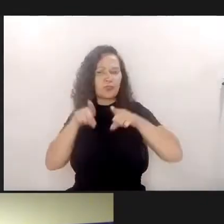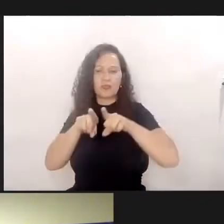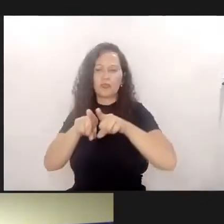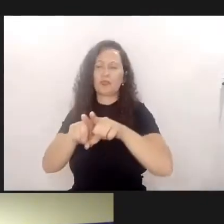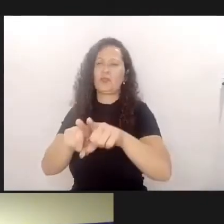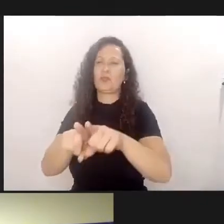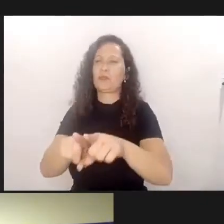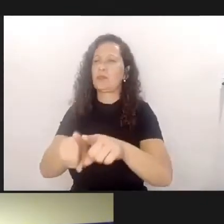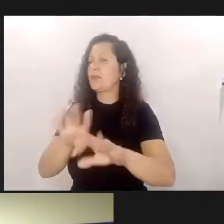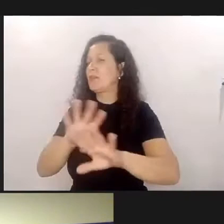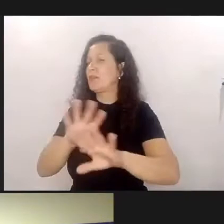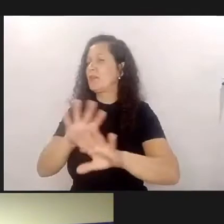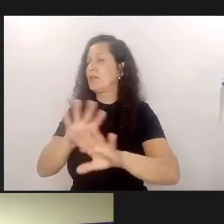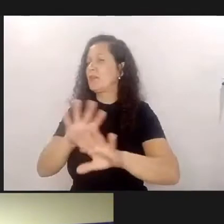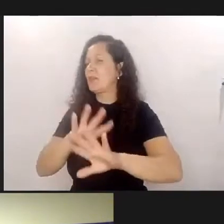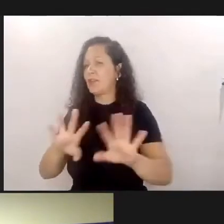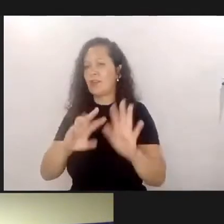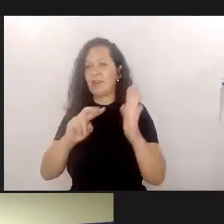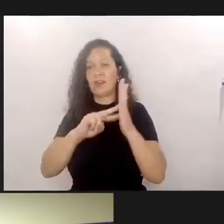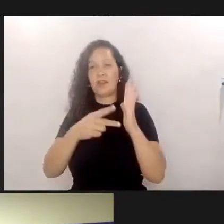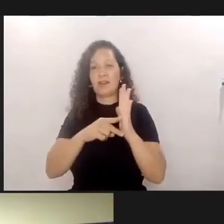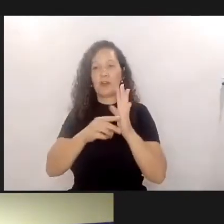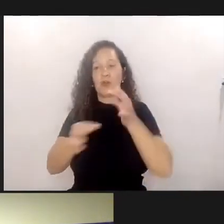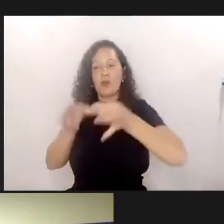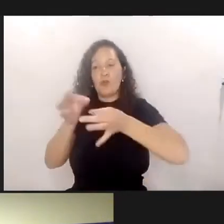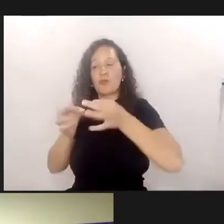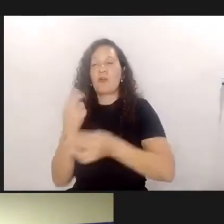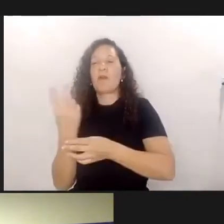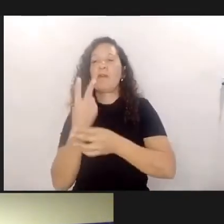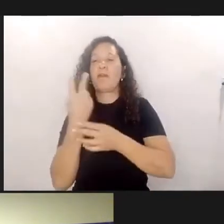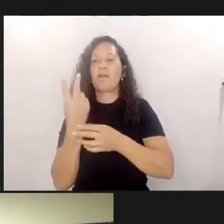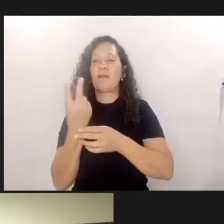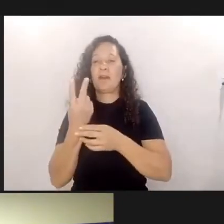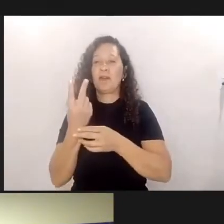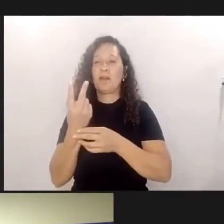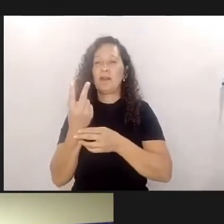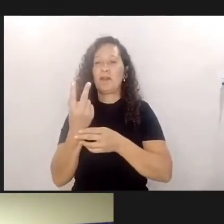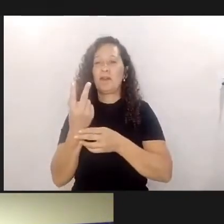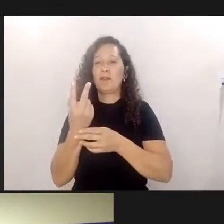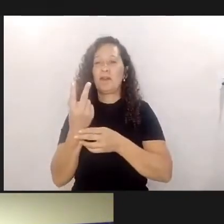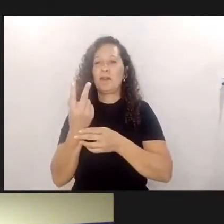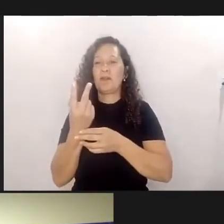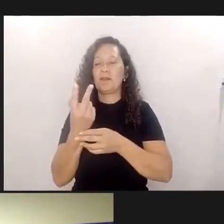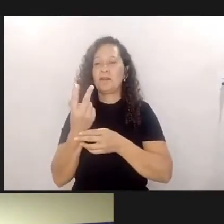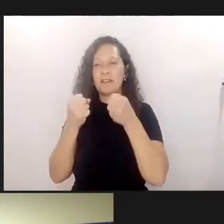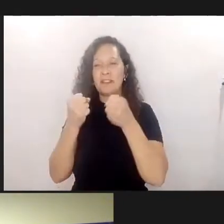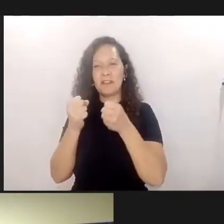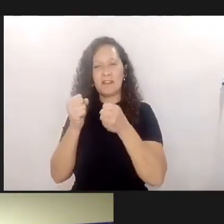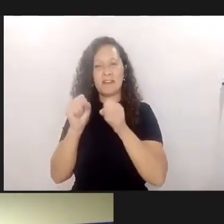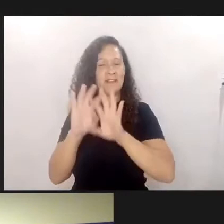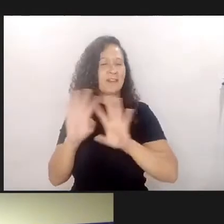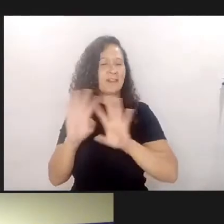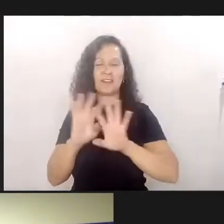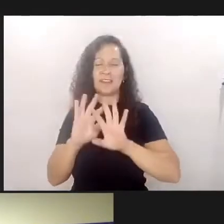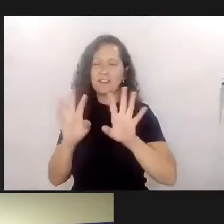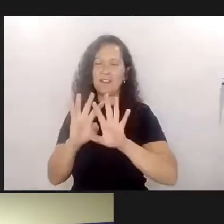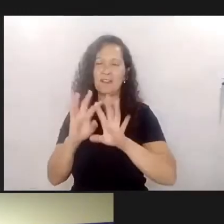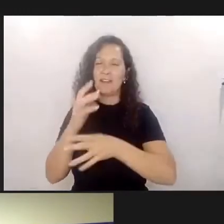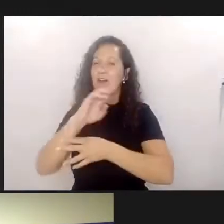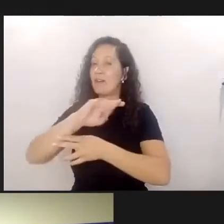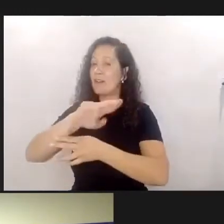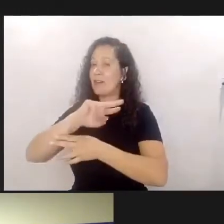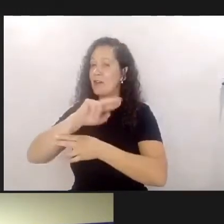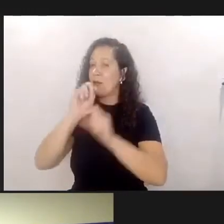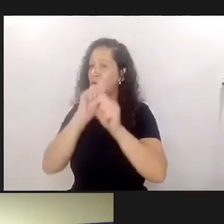é julgamento de valor, não é necessidade de aplicabilidade, não é a aplicabilidade, né? Apesar de vários terem